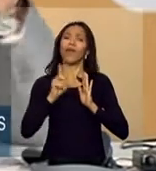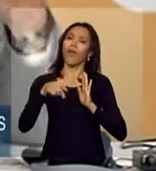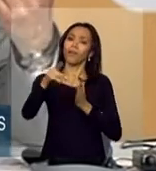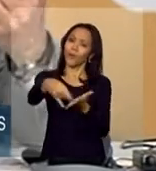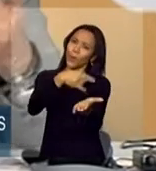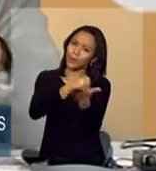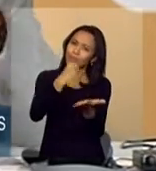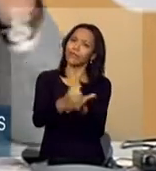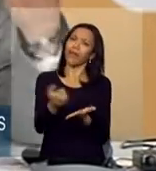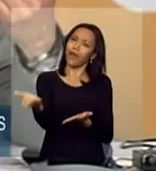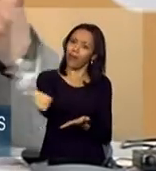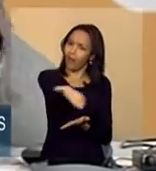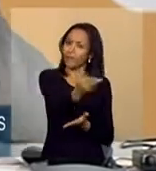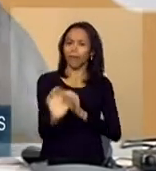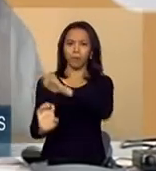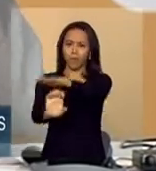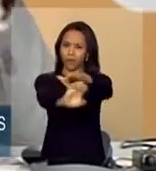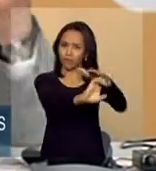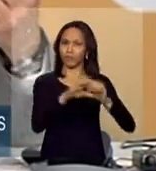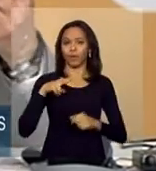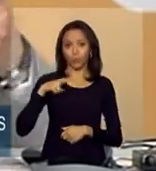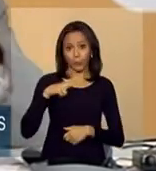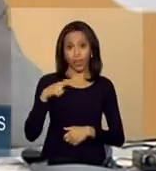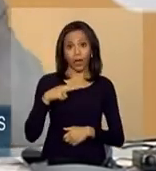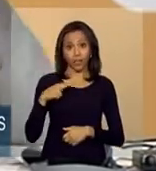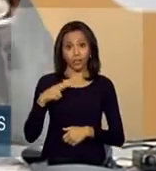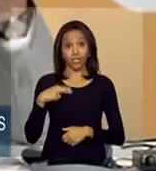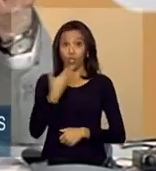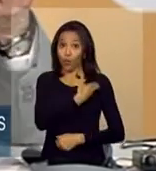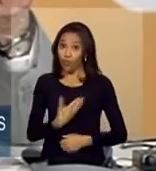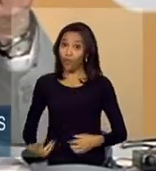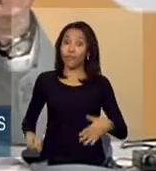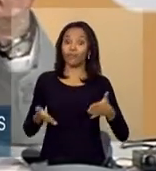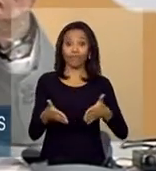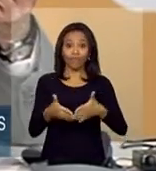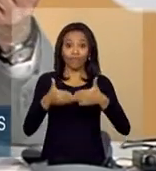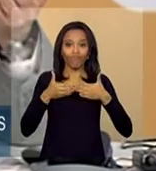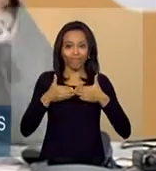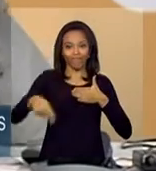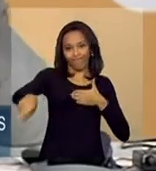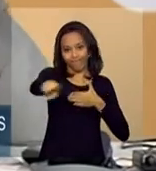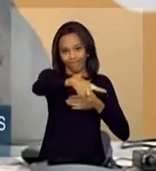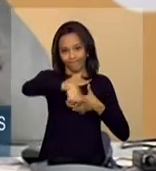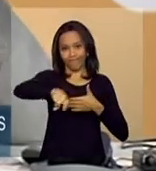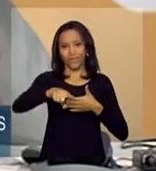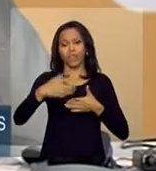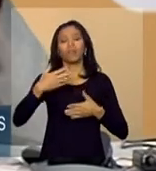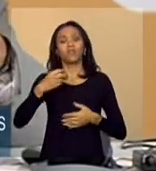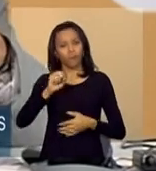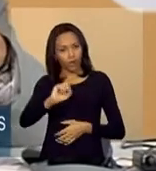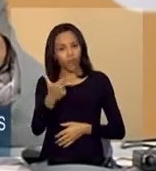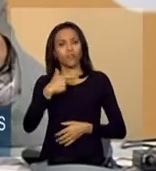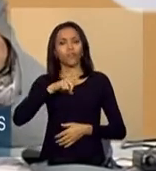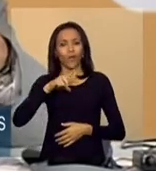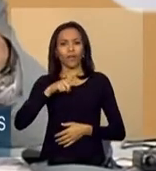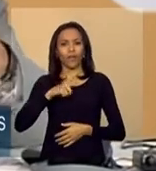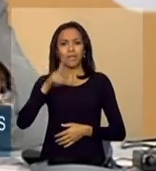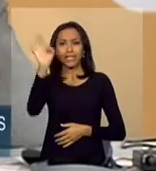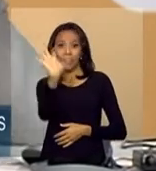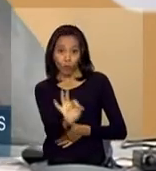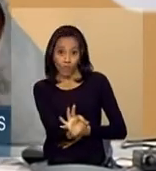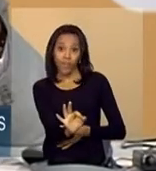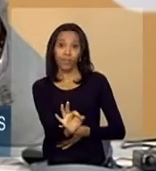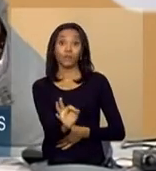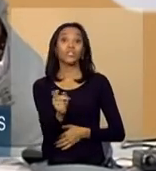são operadoras comerciais, algumas de dimensão nacional, outras internacionais, e que, sim, nós temos 100% de capacidade